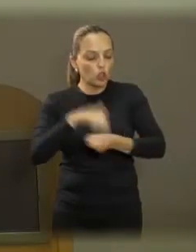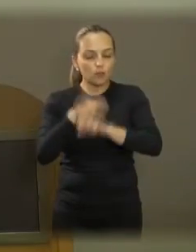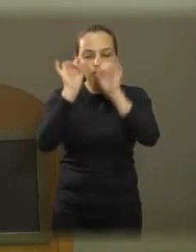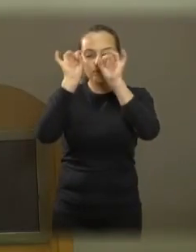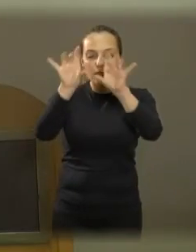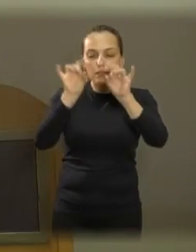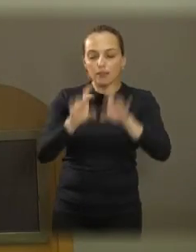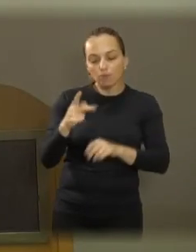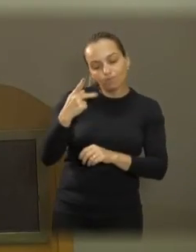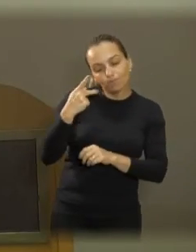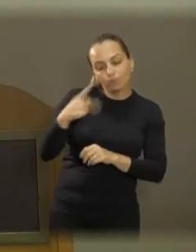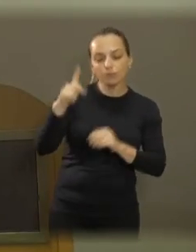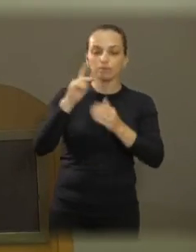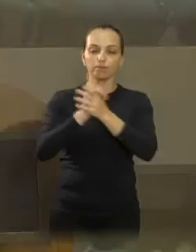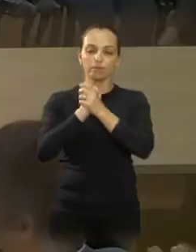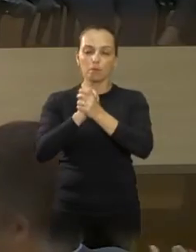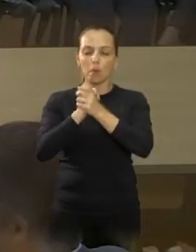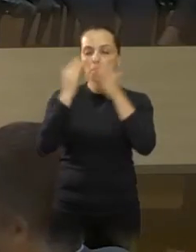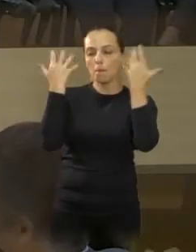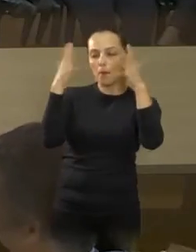Parabéns. Obrigada.